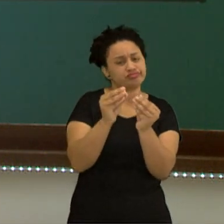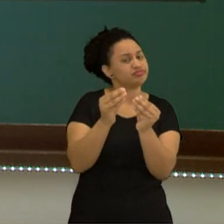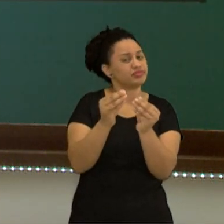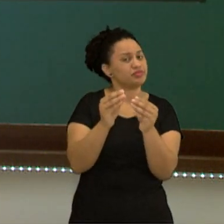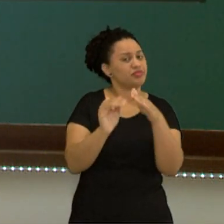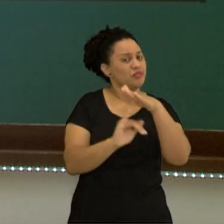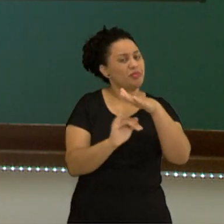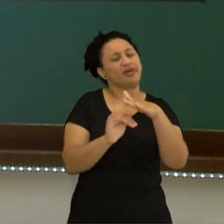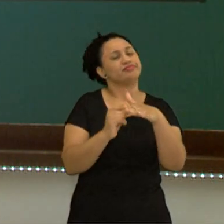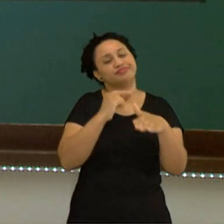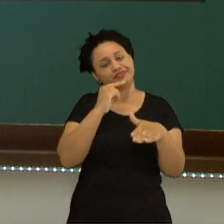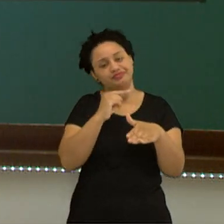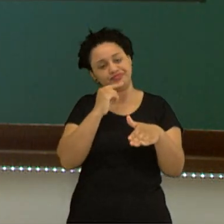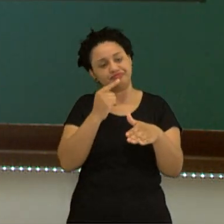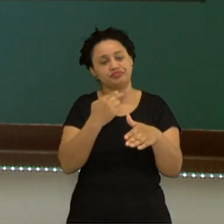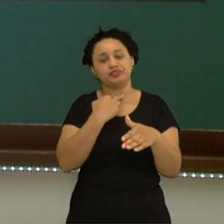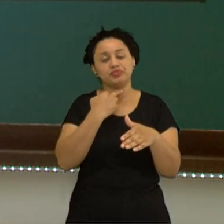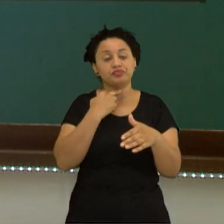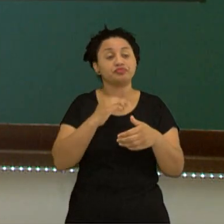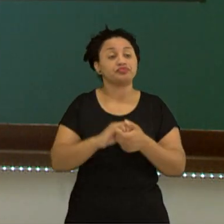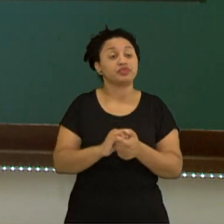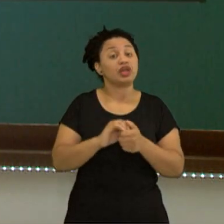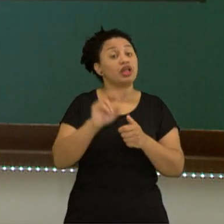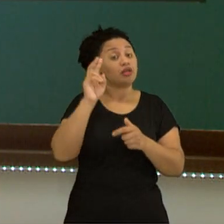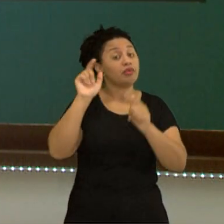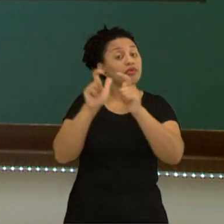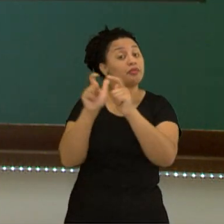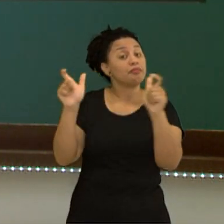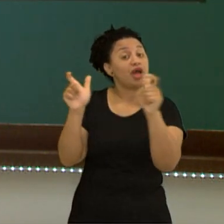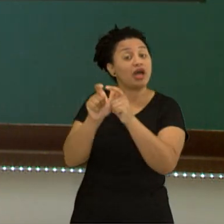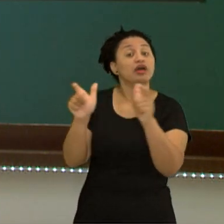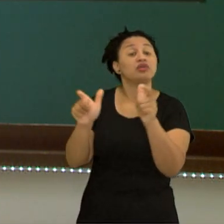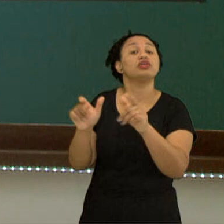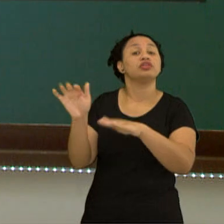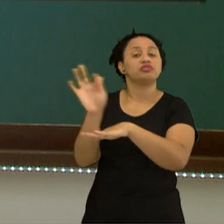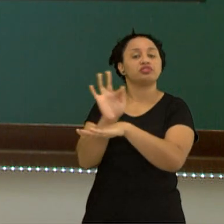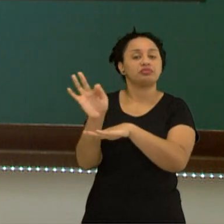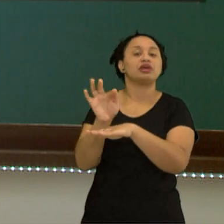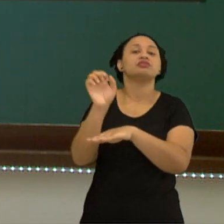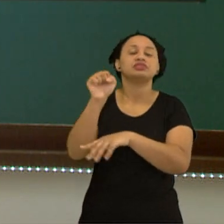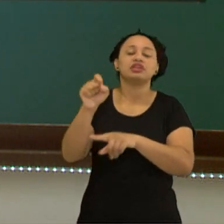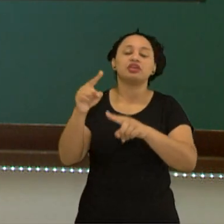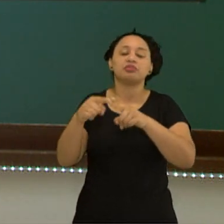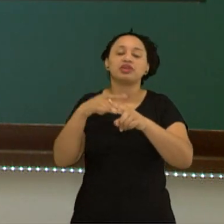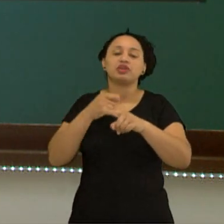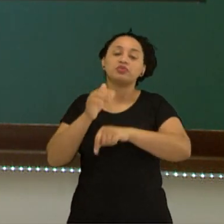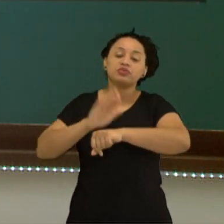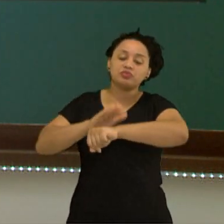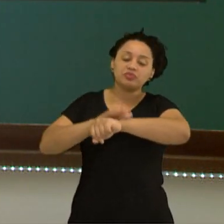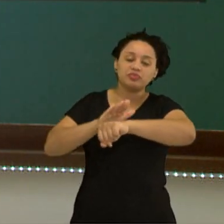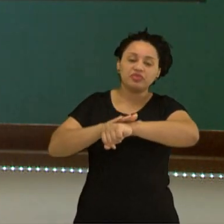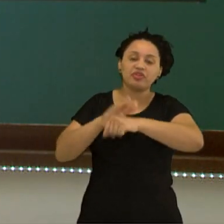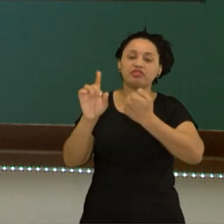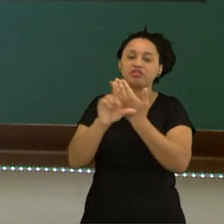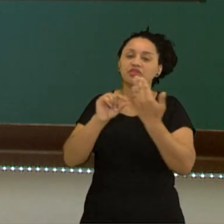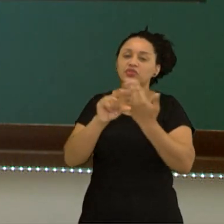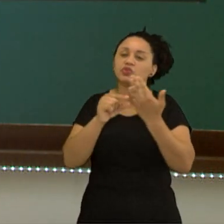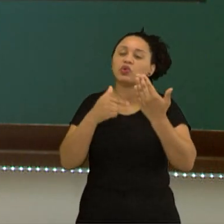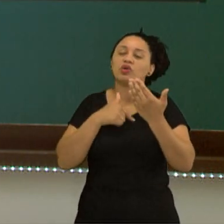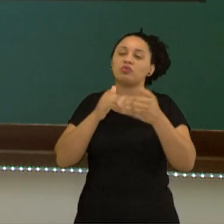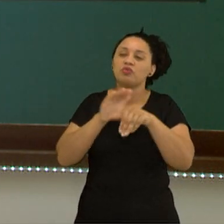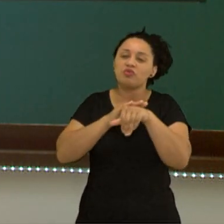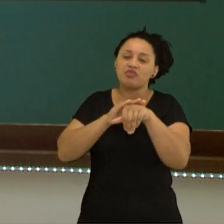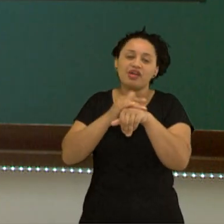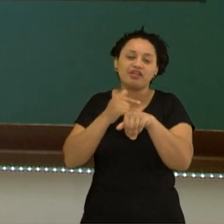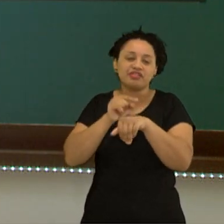informalidade. Lembrando que a predominância, sim, nós temos ali momentos que a autora ela conversa, se dirige